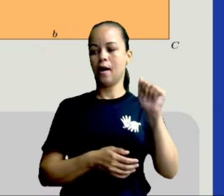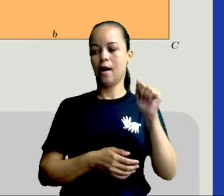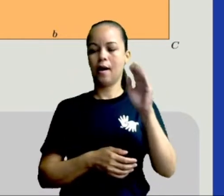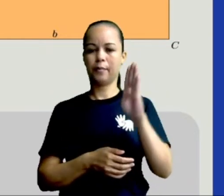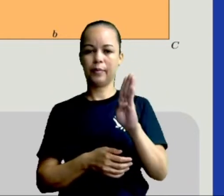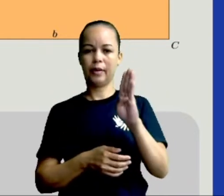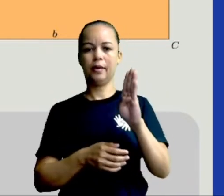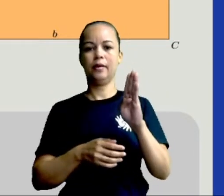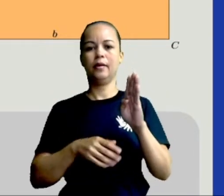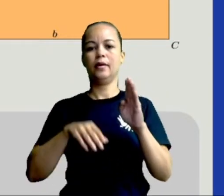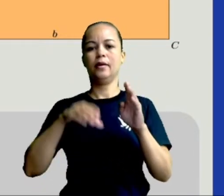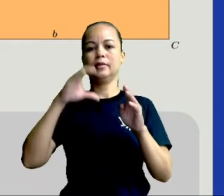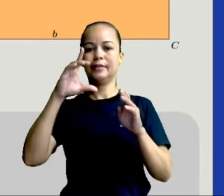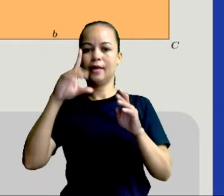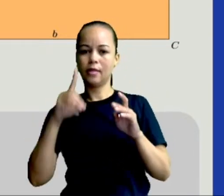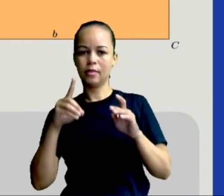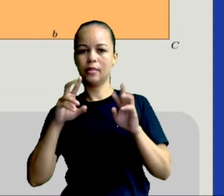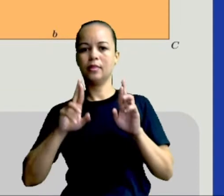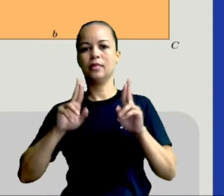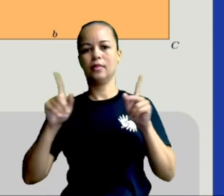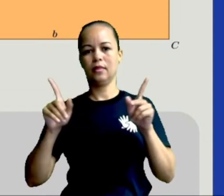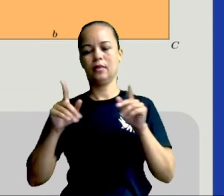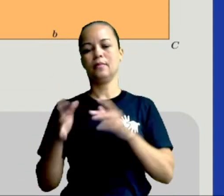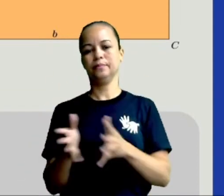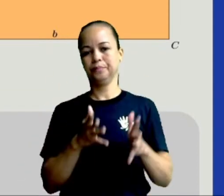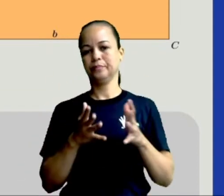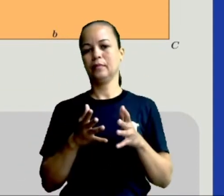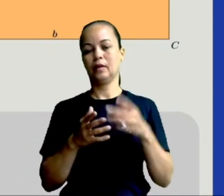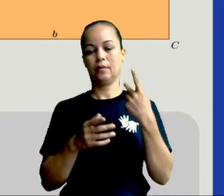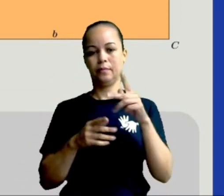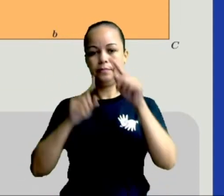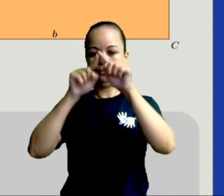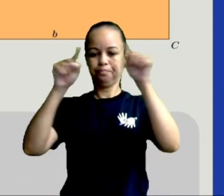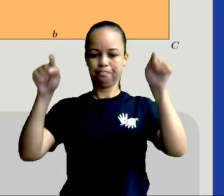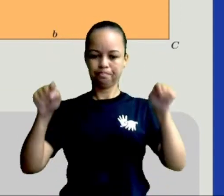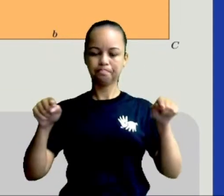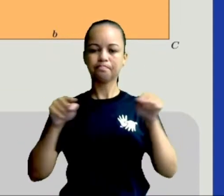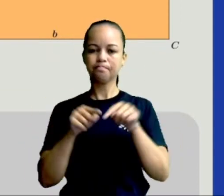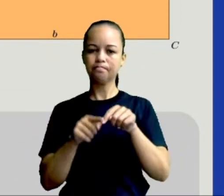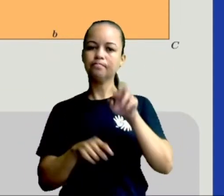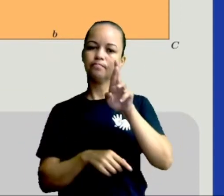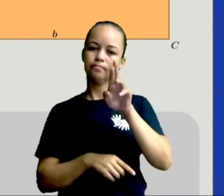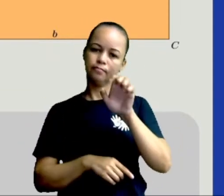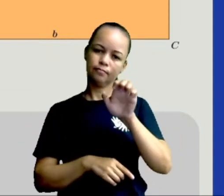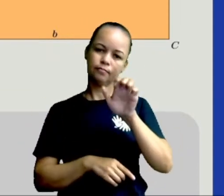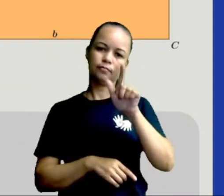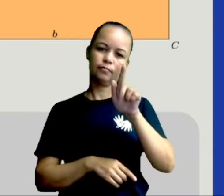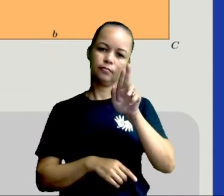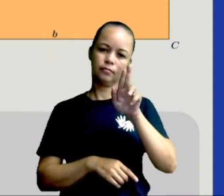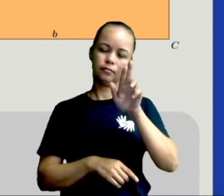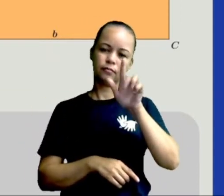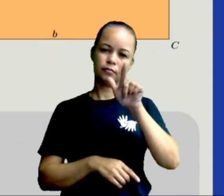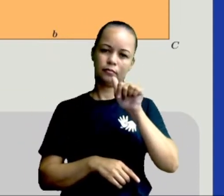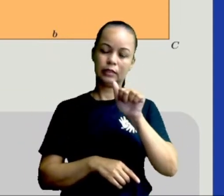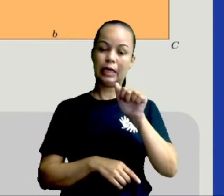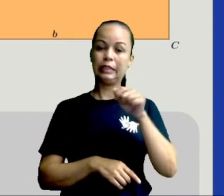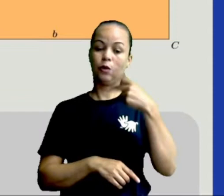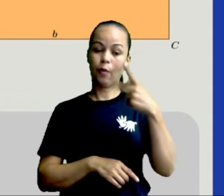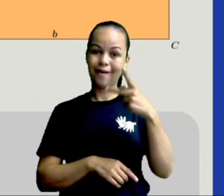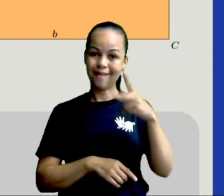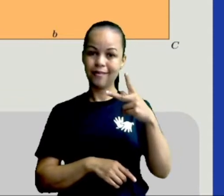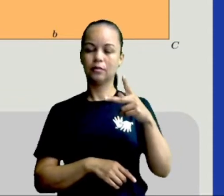que todos sejam iguais para que ele seja um polígono regular. Então, aí ele é irregular. Então,